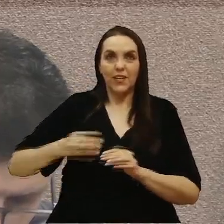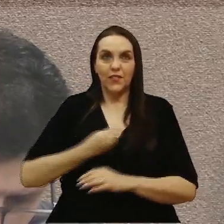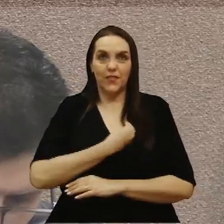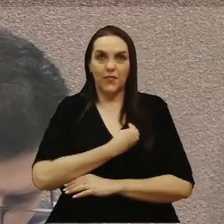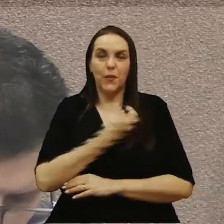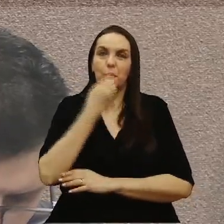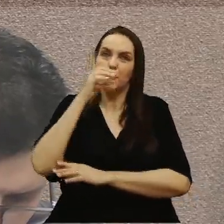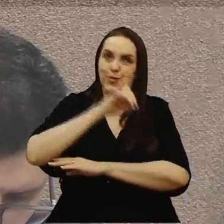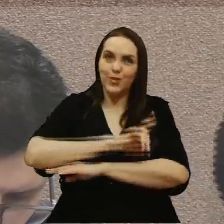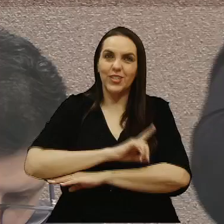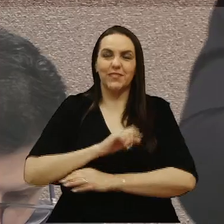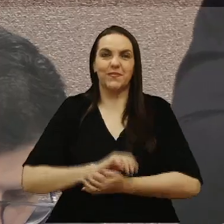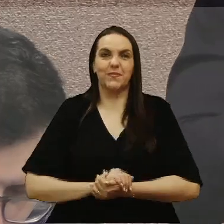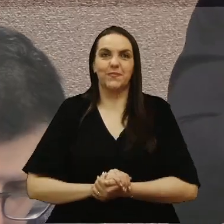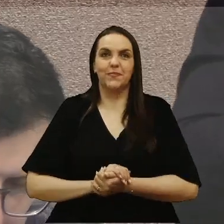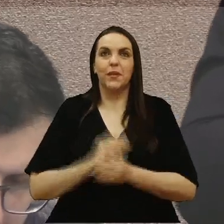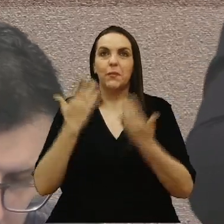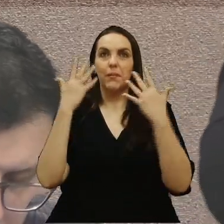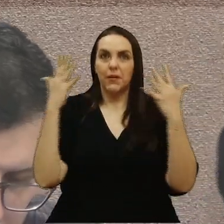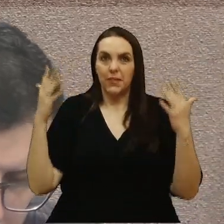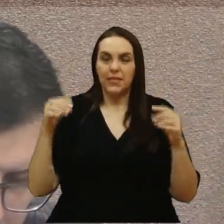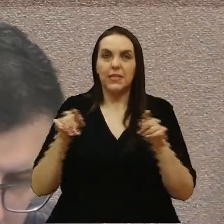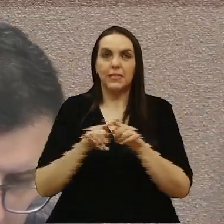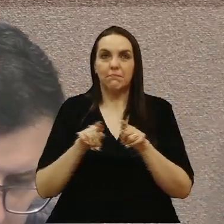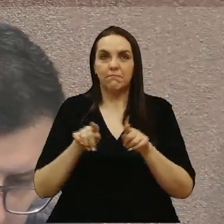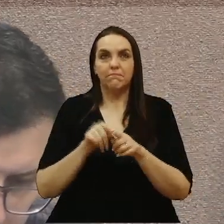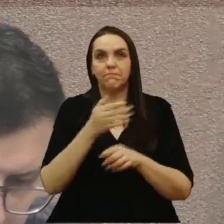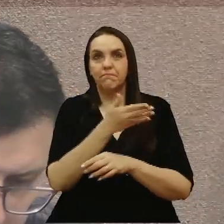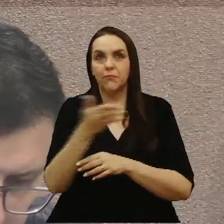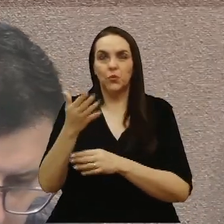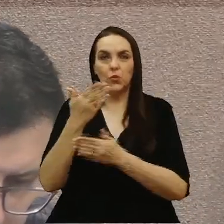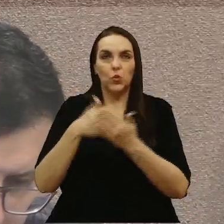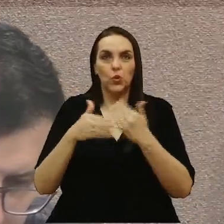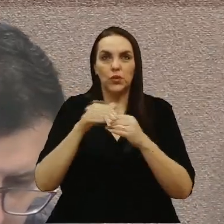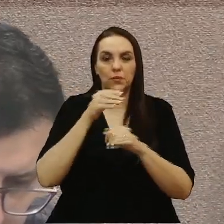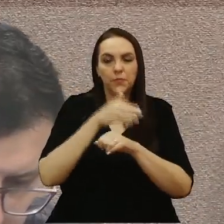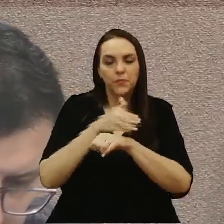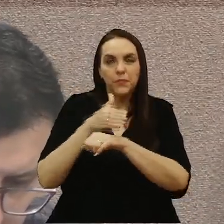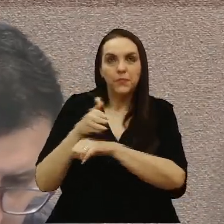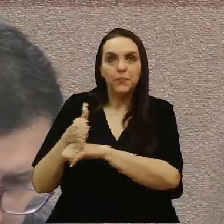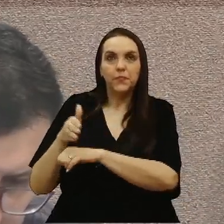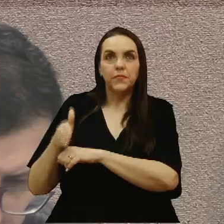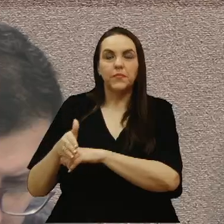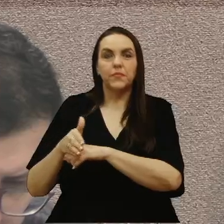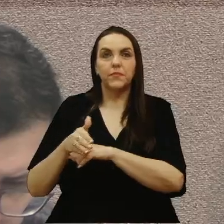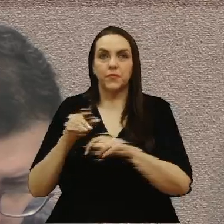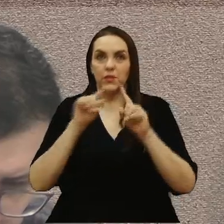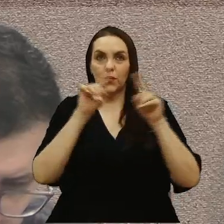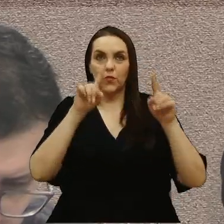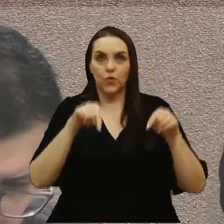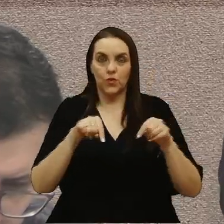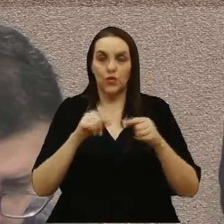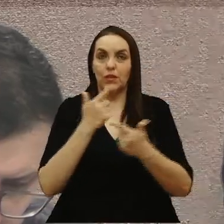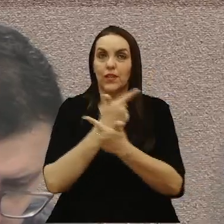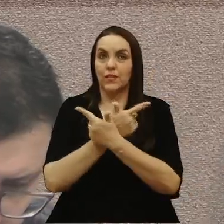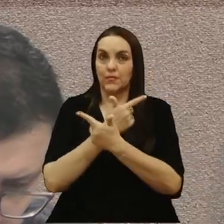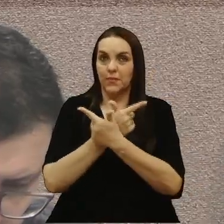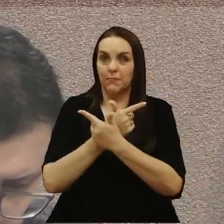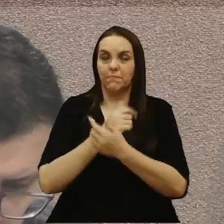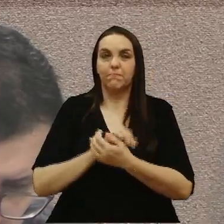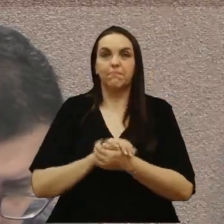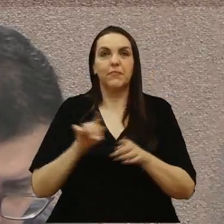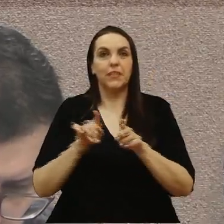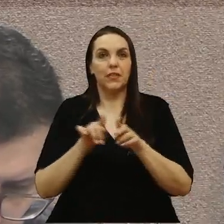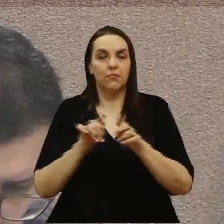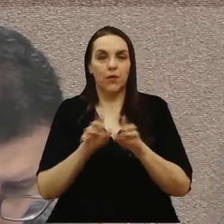dia. Primeiramente, eu gostaria de parabenizar a todos os membros, servidores da Secretaria Municipal de Esporte e Lazer, também